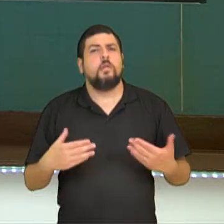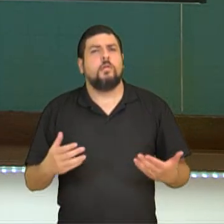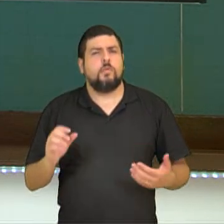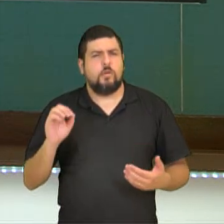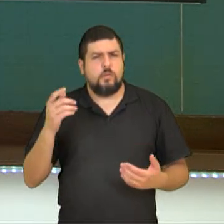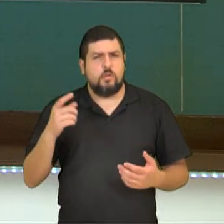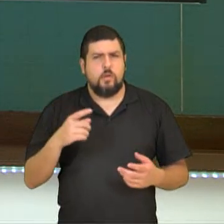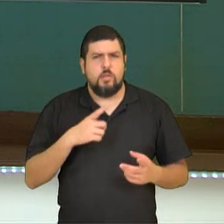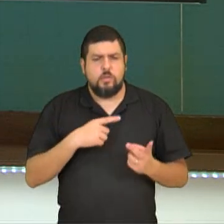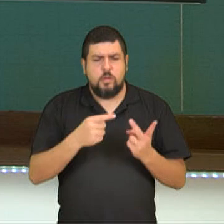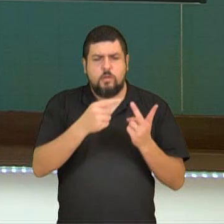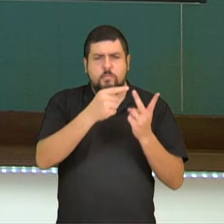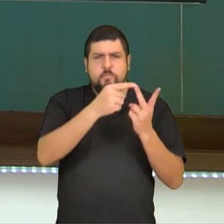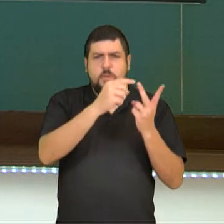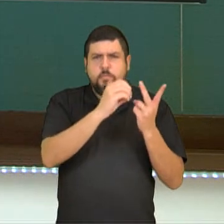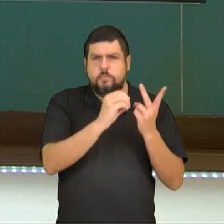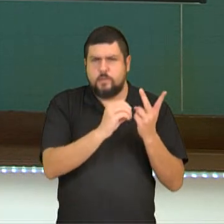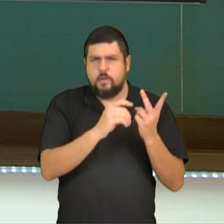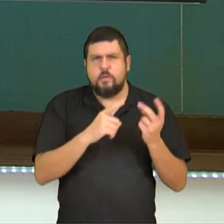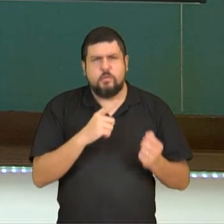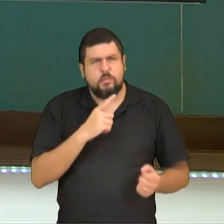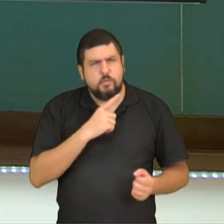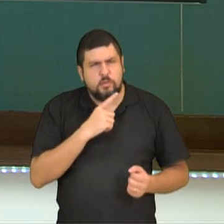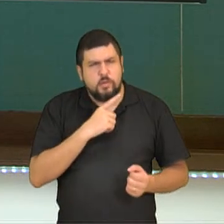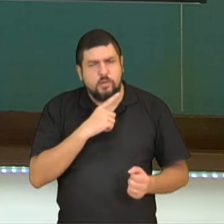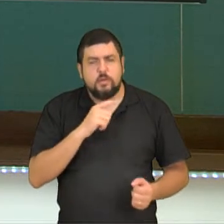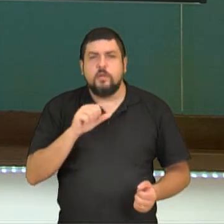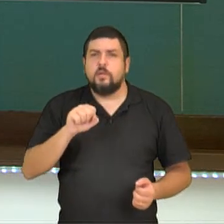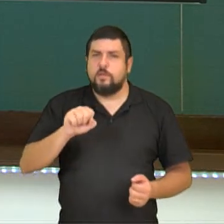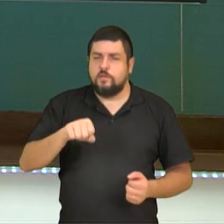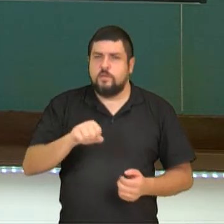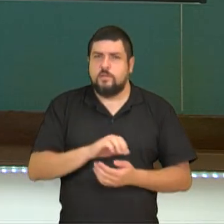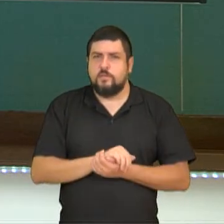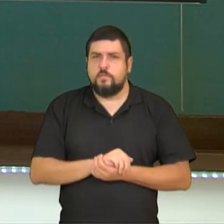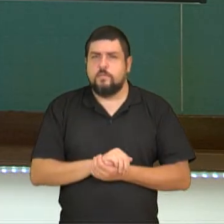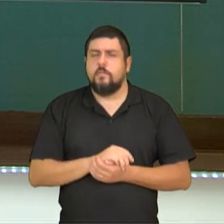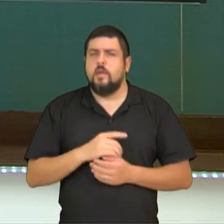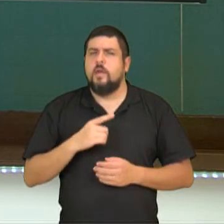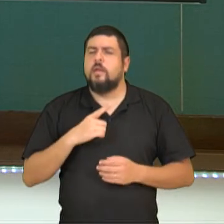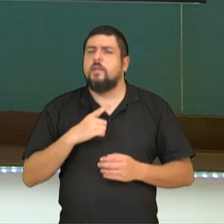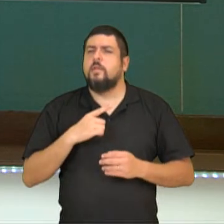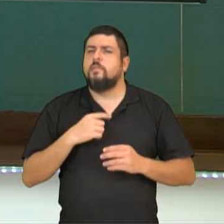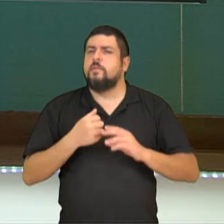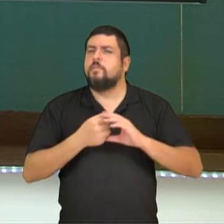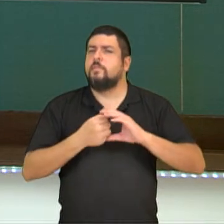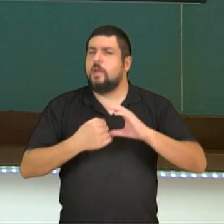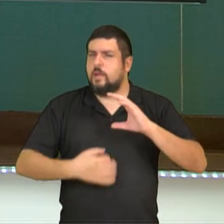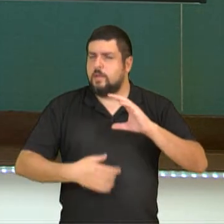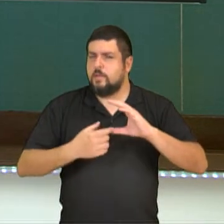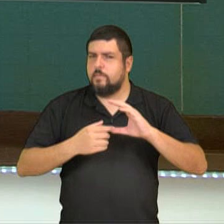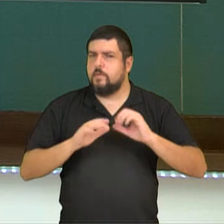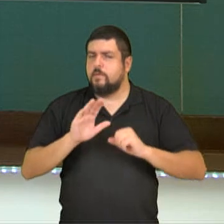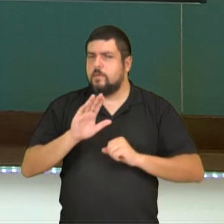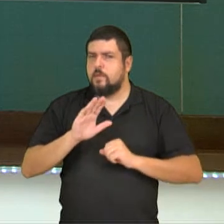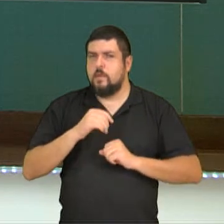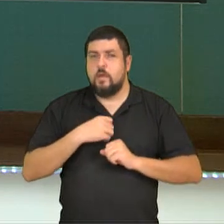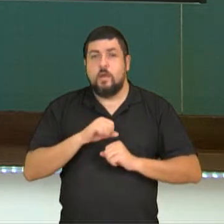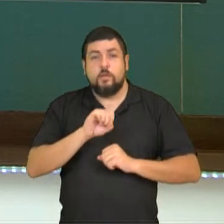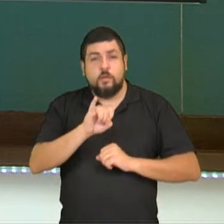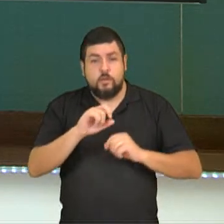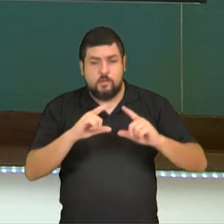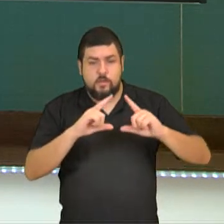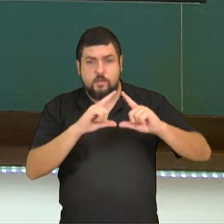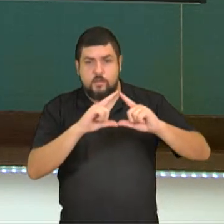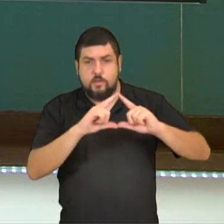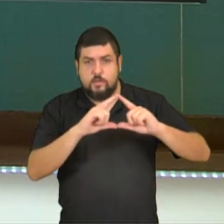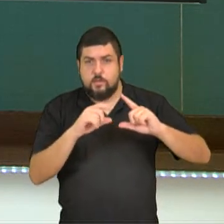ter raiz, professora? Vai sim. Tem uma característica quando o delta é igual a zero. Quando o delta for igual a zero e